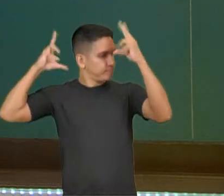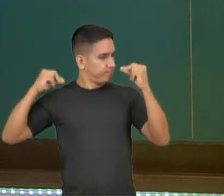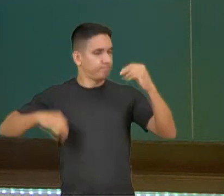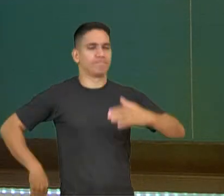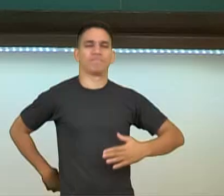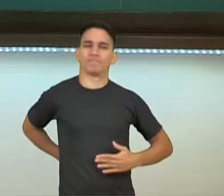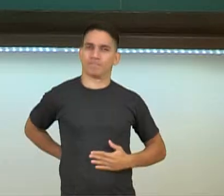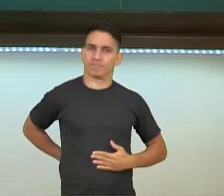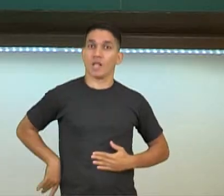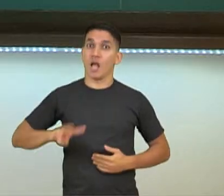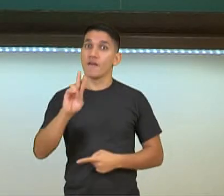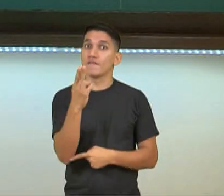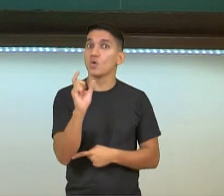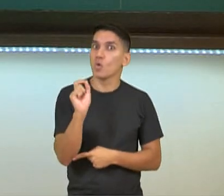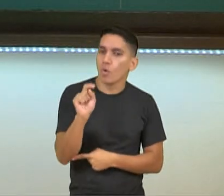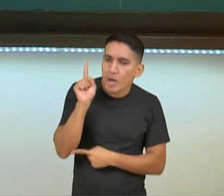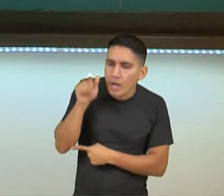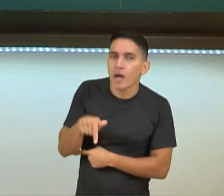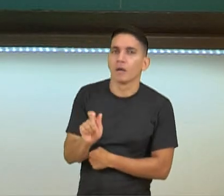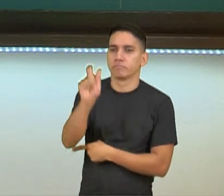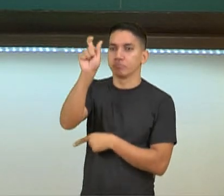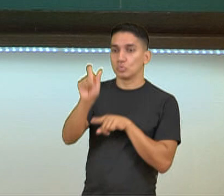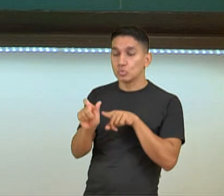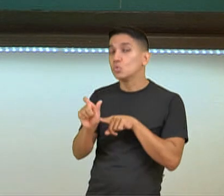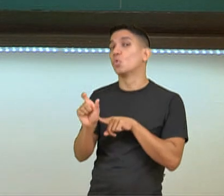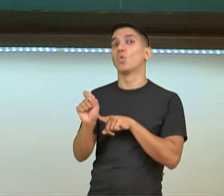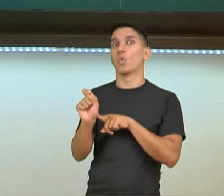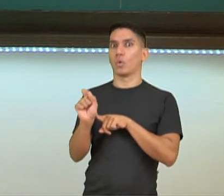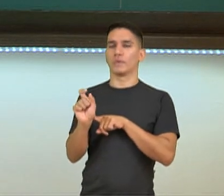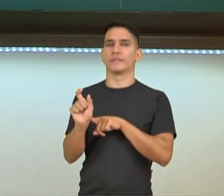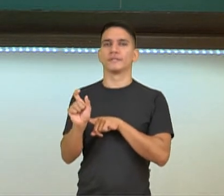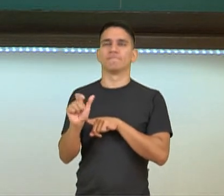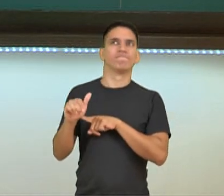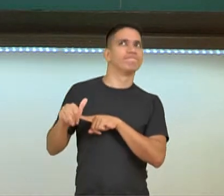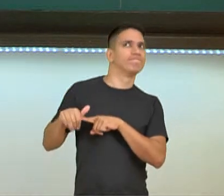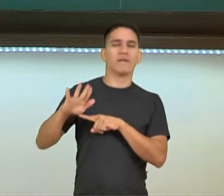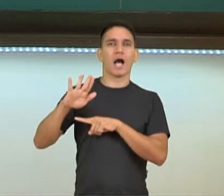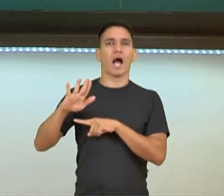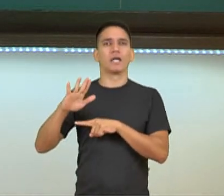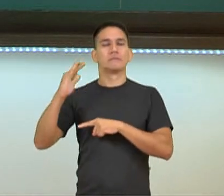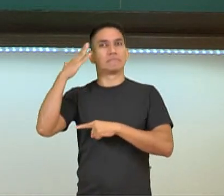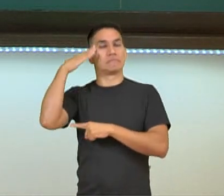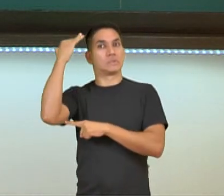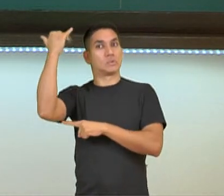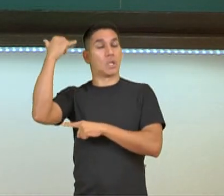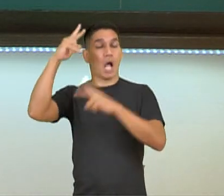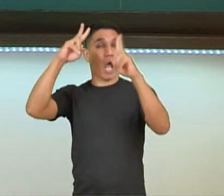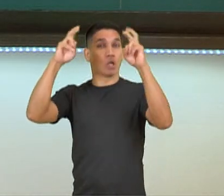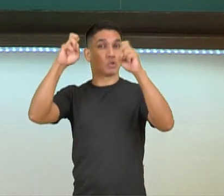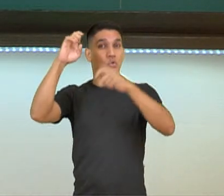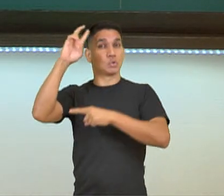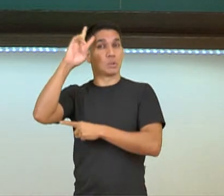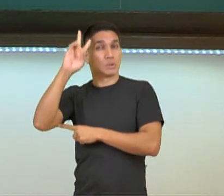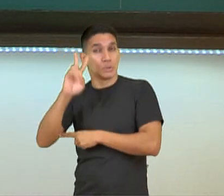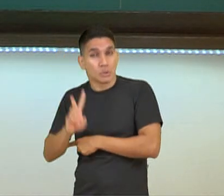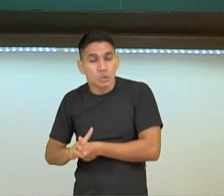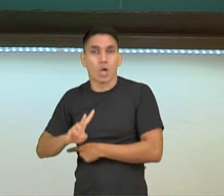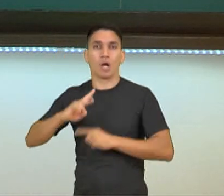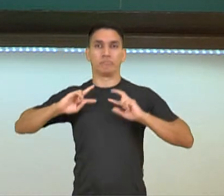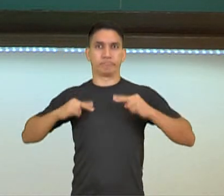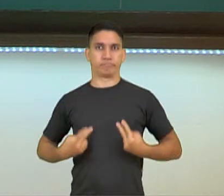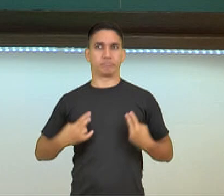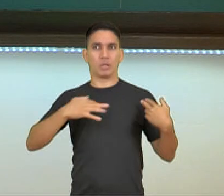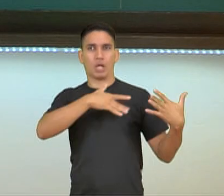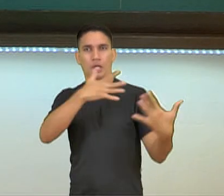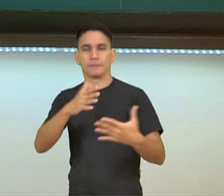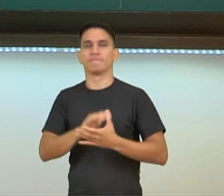Bonaparte. Nós vimos que ele é uma das personalidades mais faladas na história da humanidade. Napoleão,